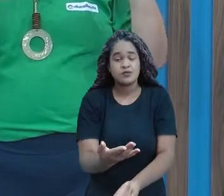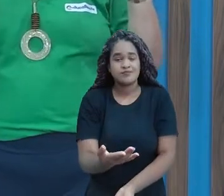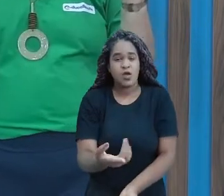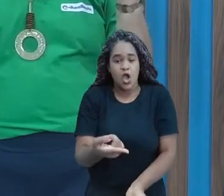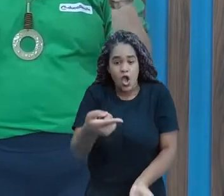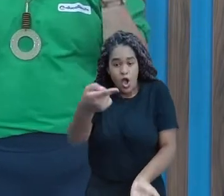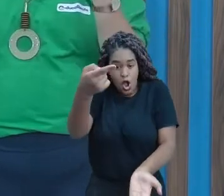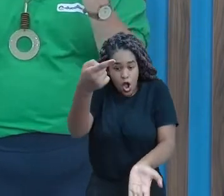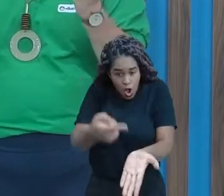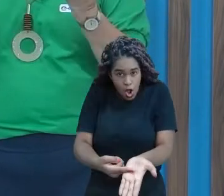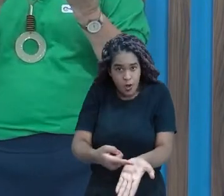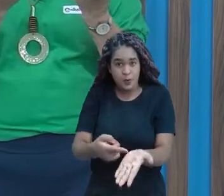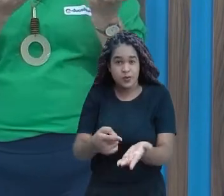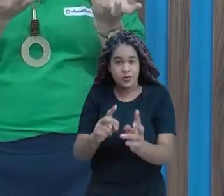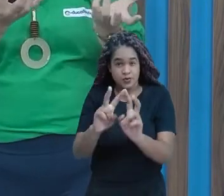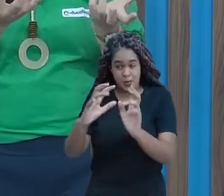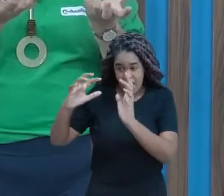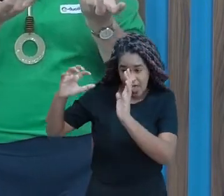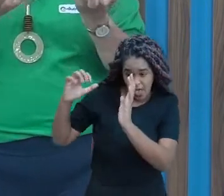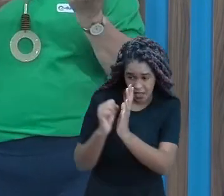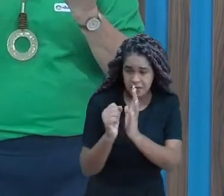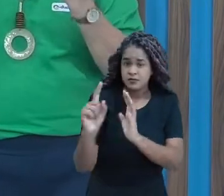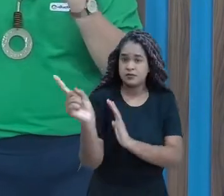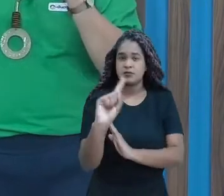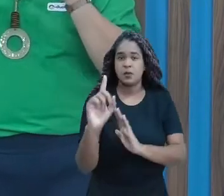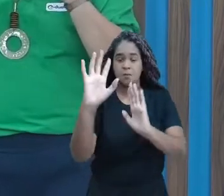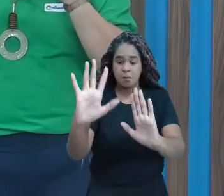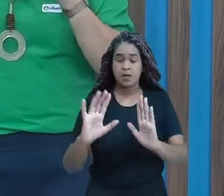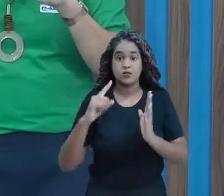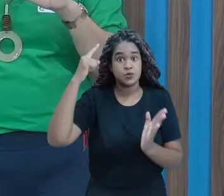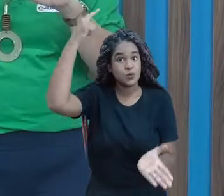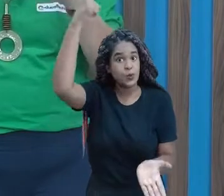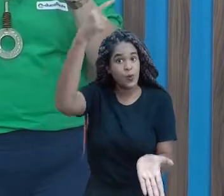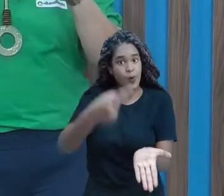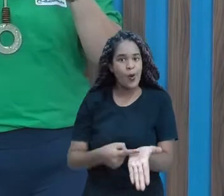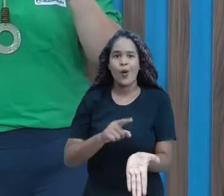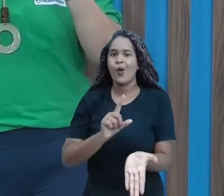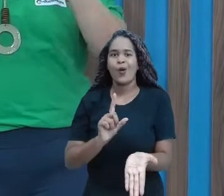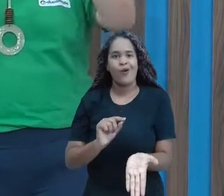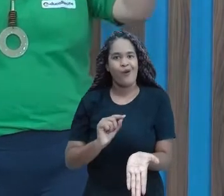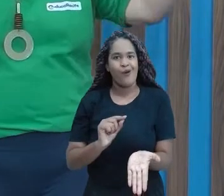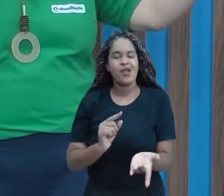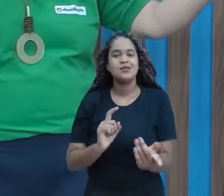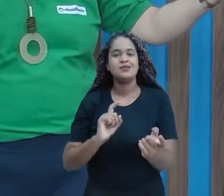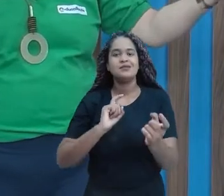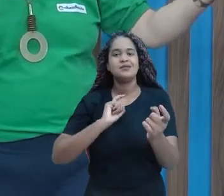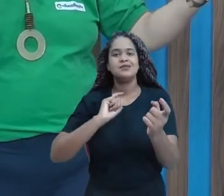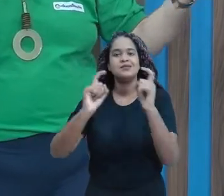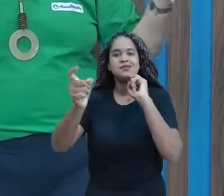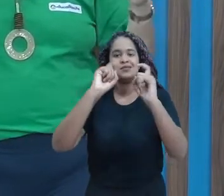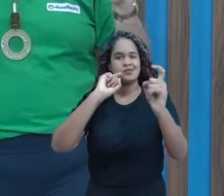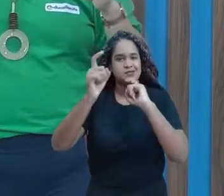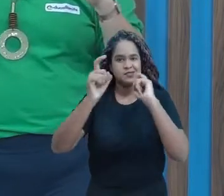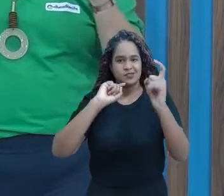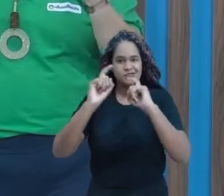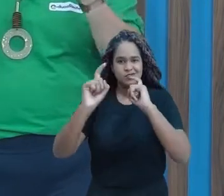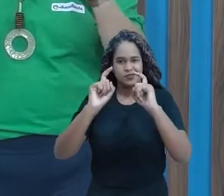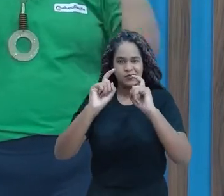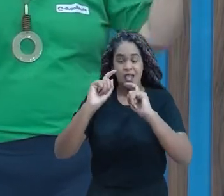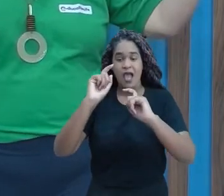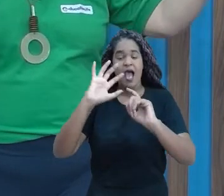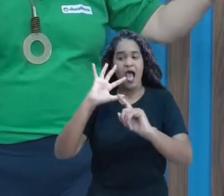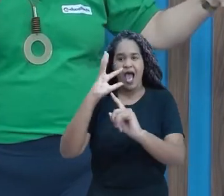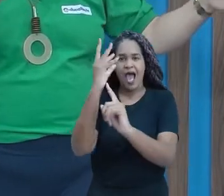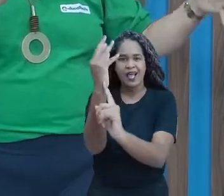compromisso do retrato, do registro, mas eles tinham um compromisso de discutir, de que a arte não fosse